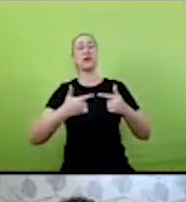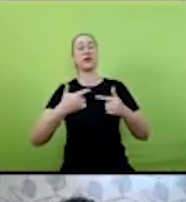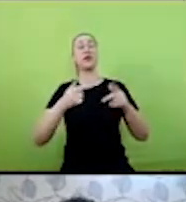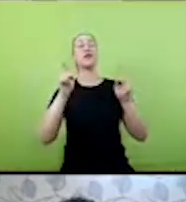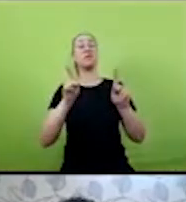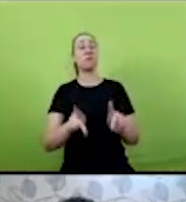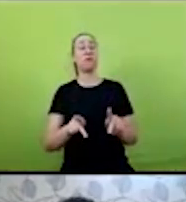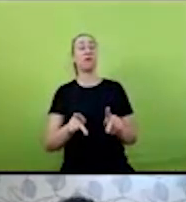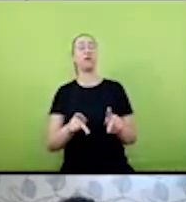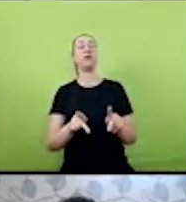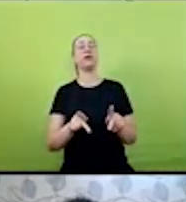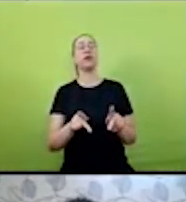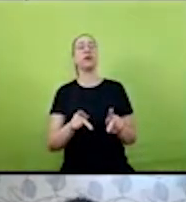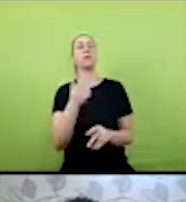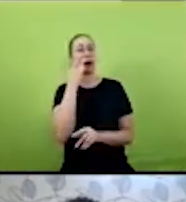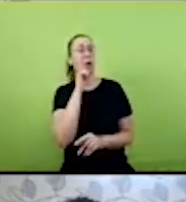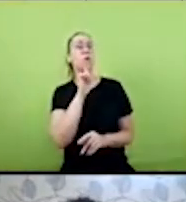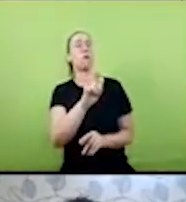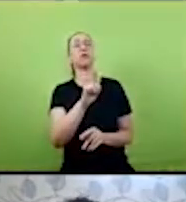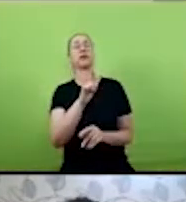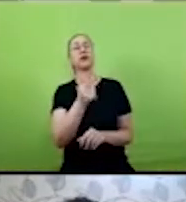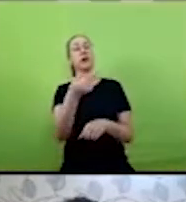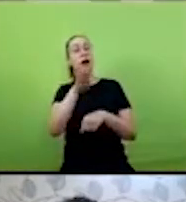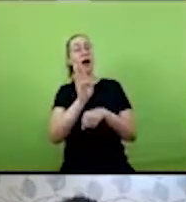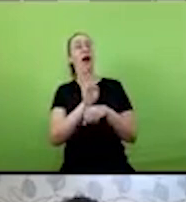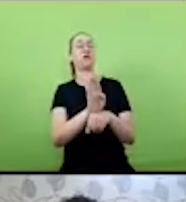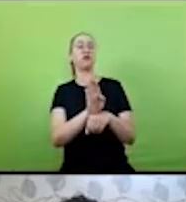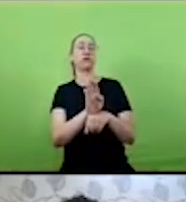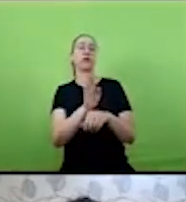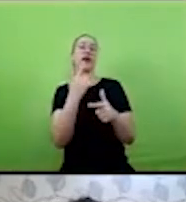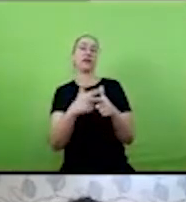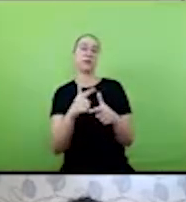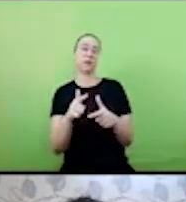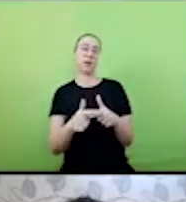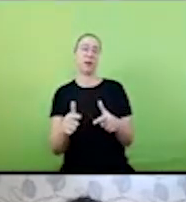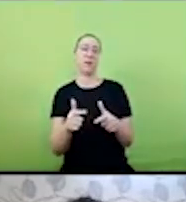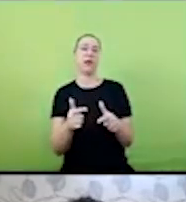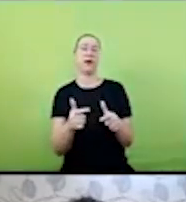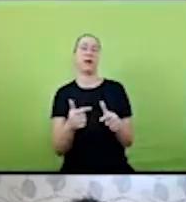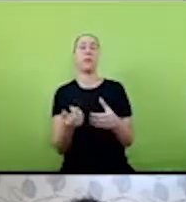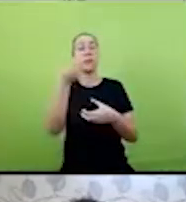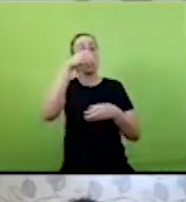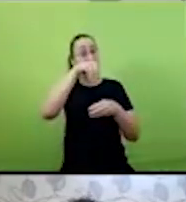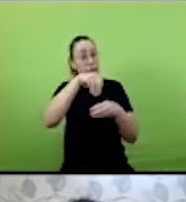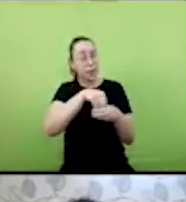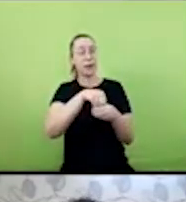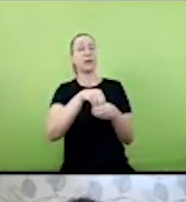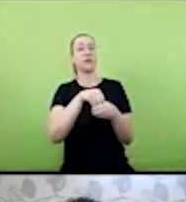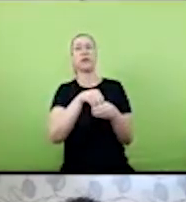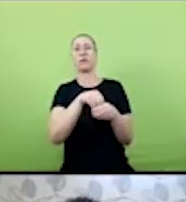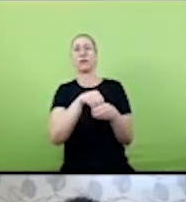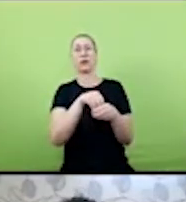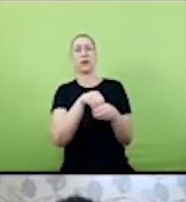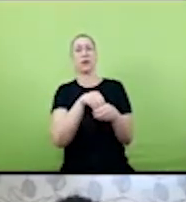resolver esse problema, né? Existem leis que tratam desse problema. A própria Constituição, ela prevê que